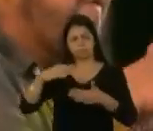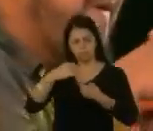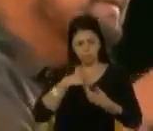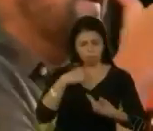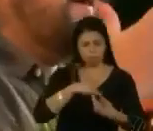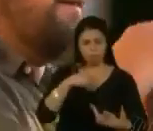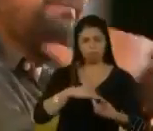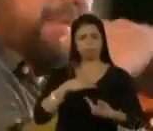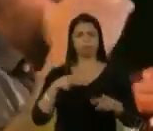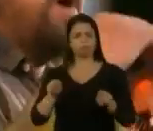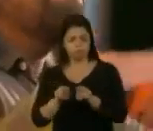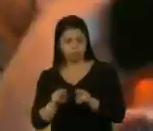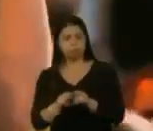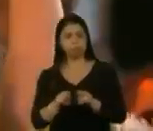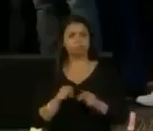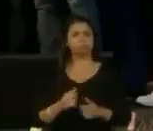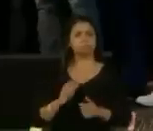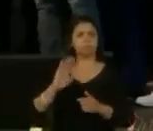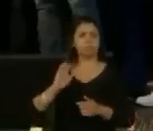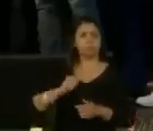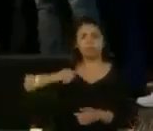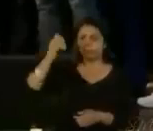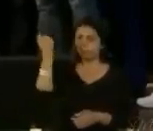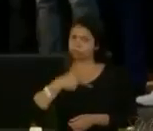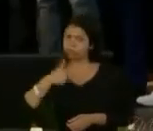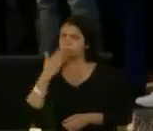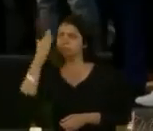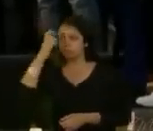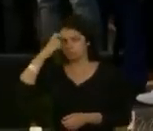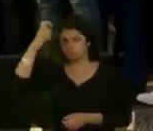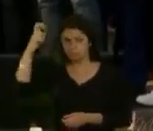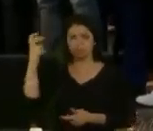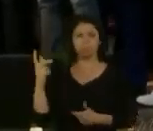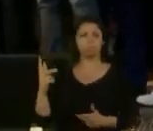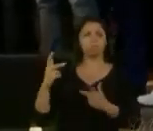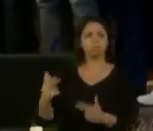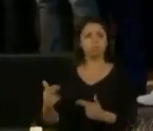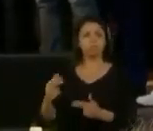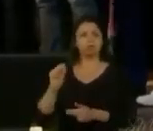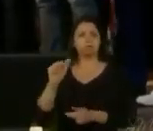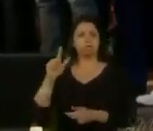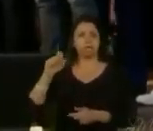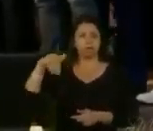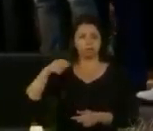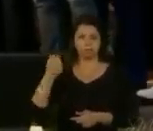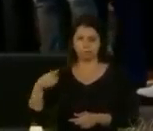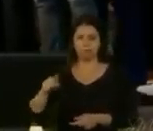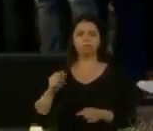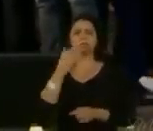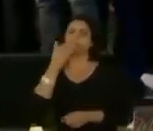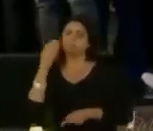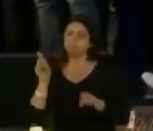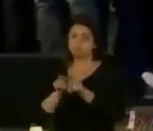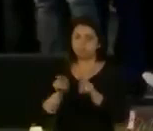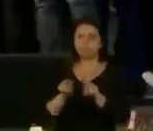também, mais do que pedir, sabedoria, como Salomão pediu lá atrás. Pedir também